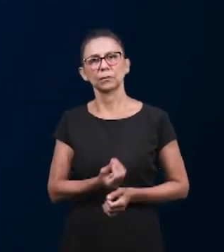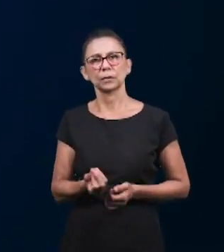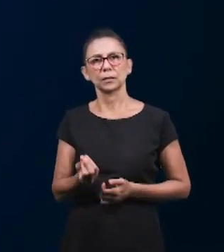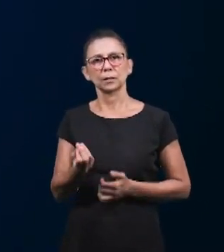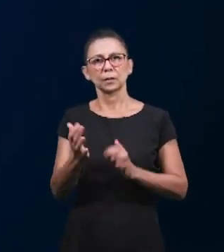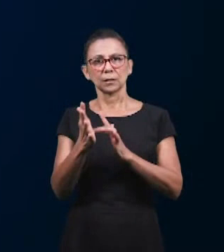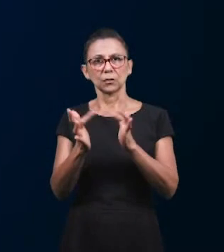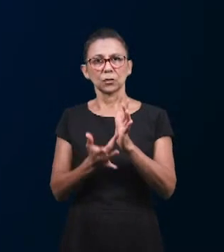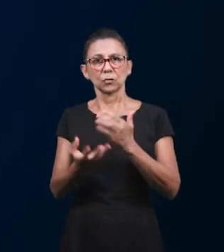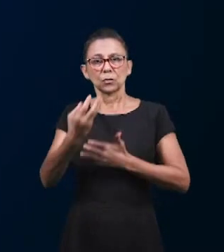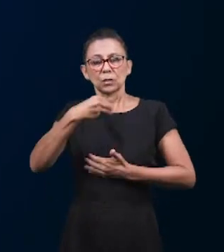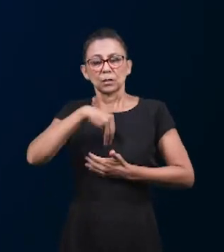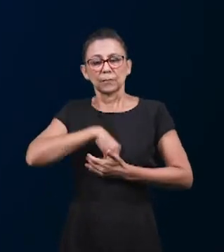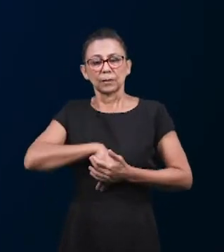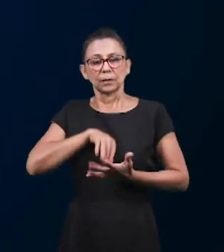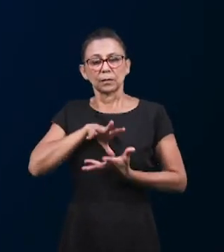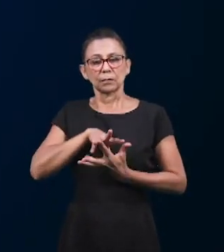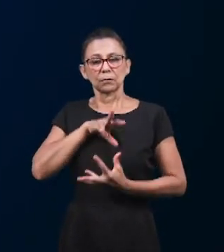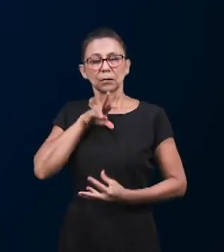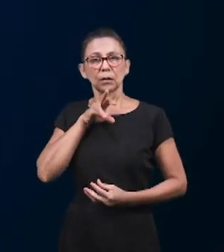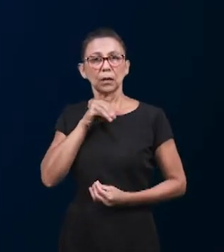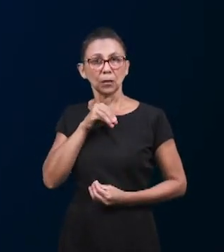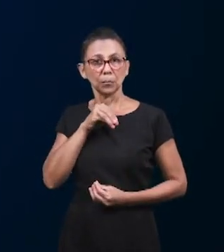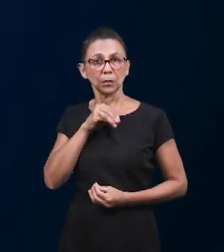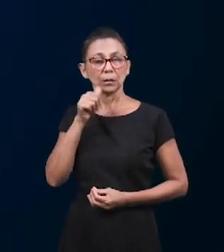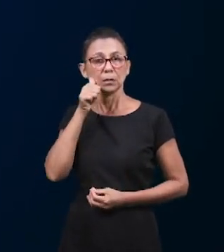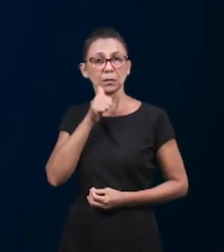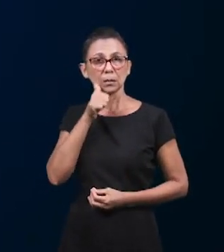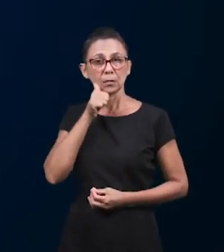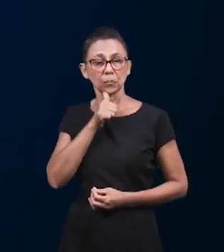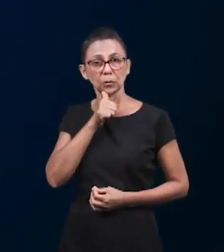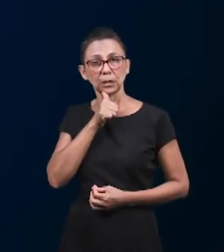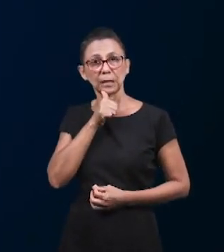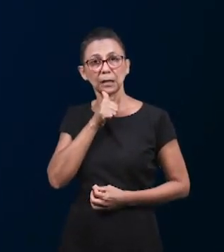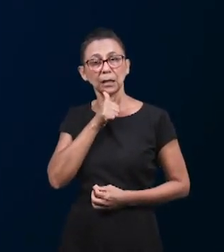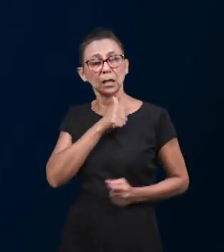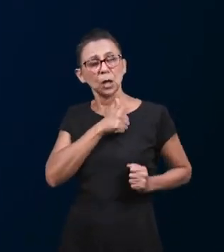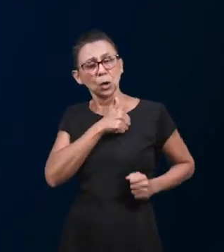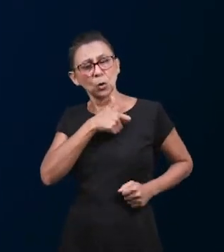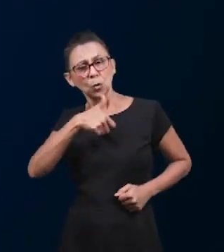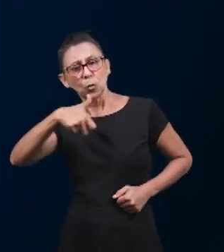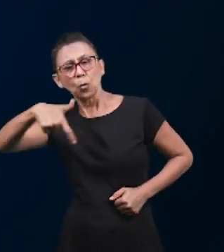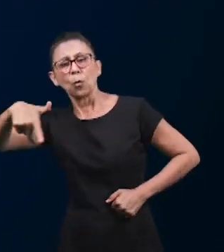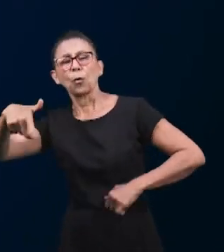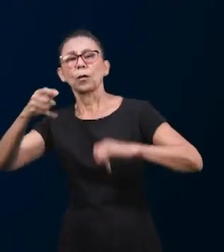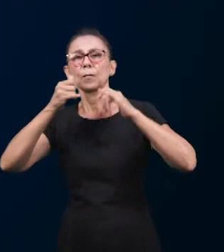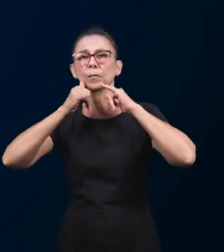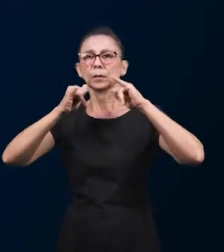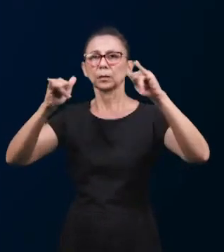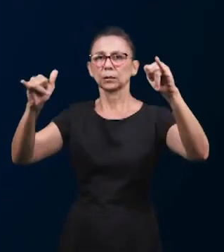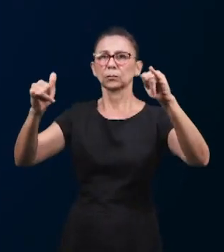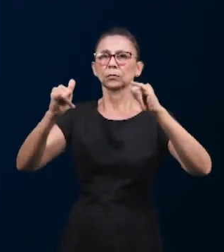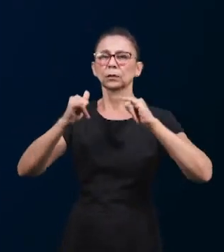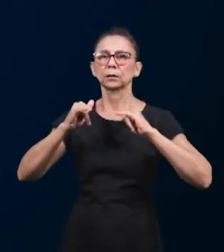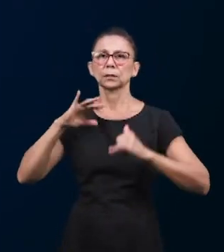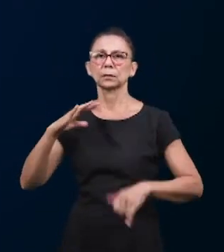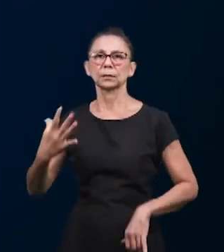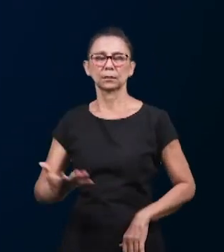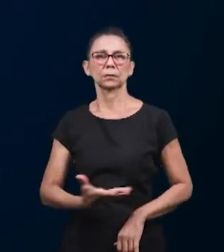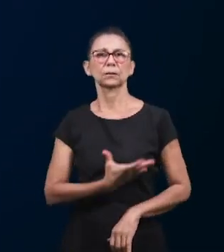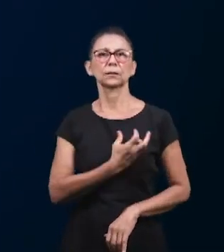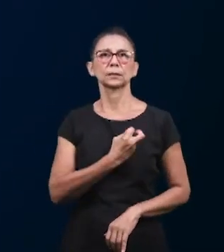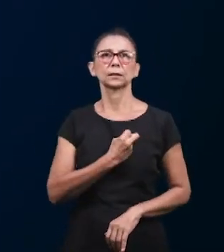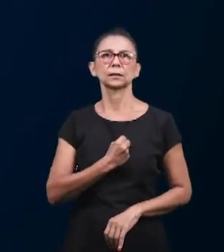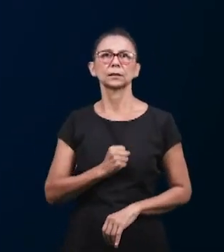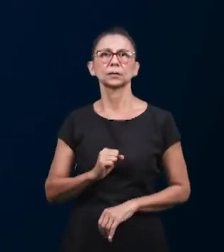seu interior. E ela corre para jorrar aquela água na sua cidade, isto é, a salvação. Como